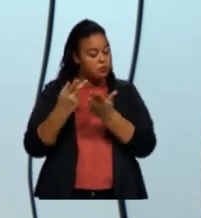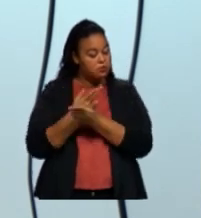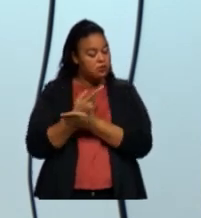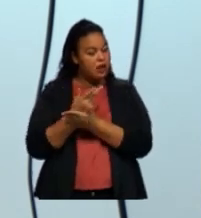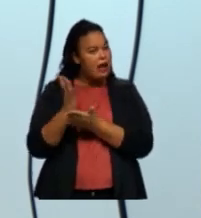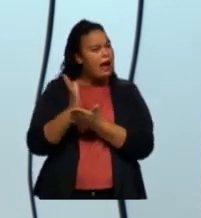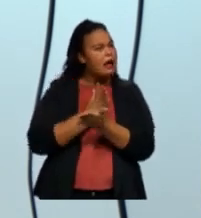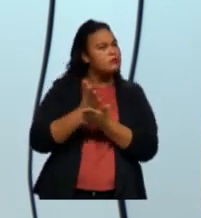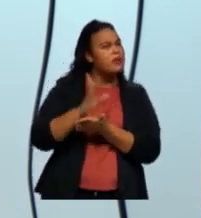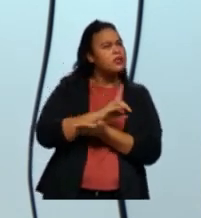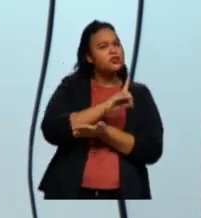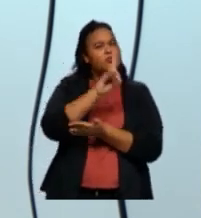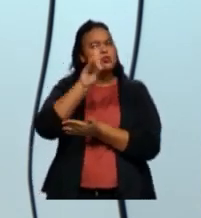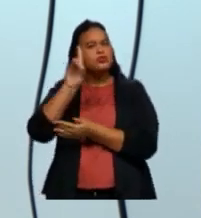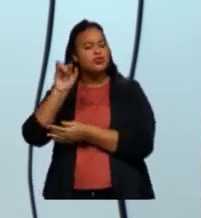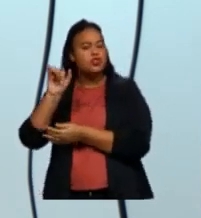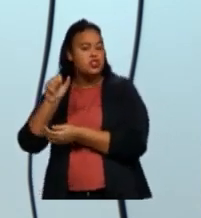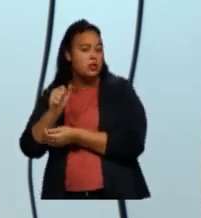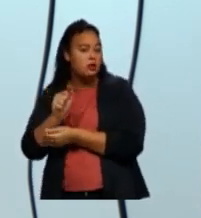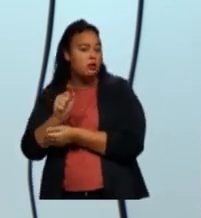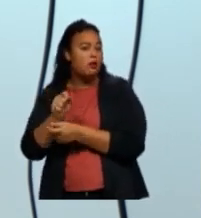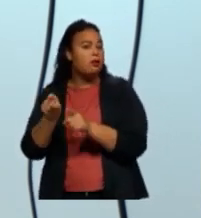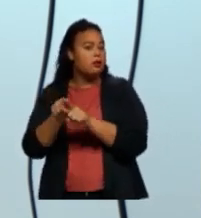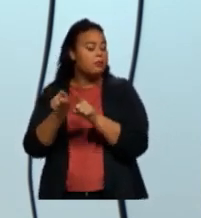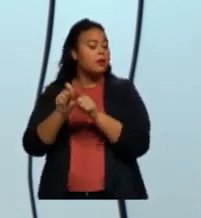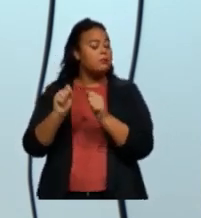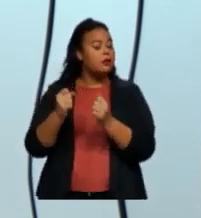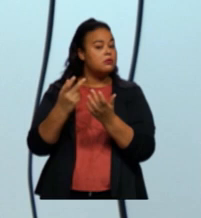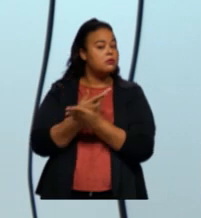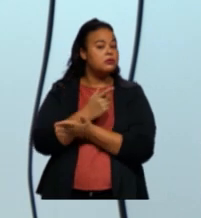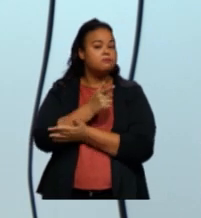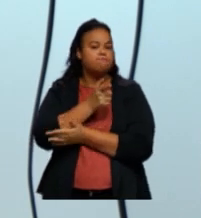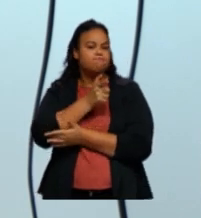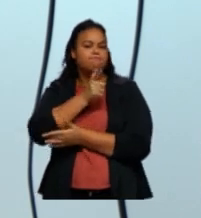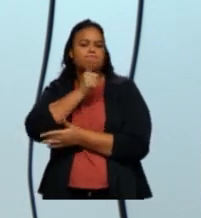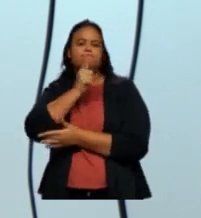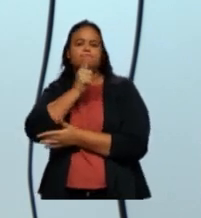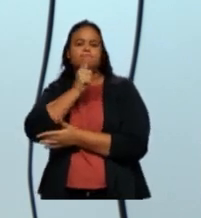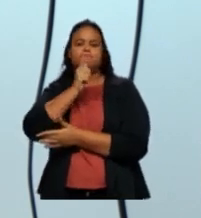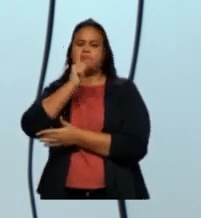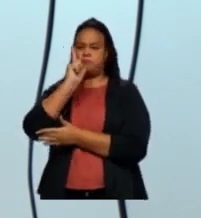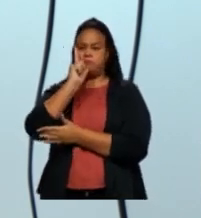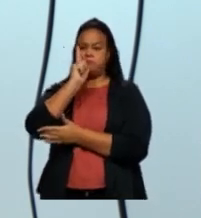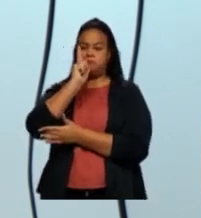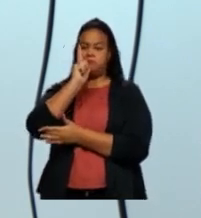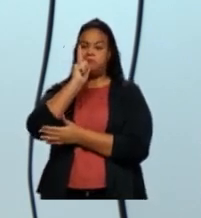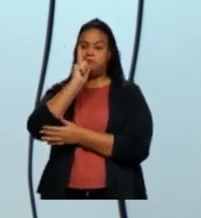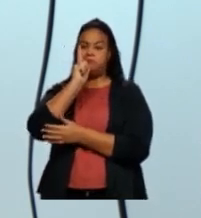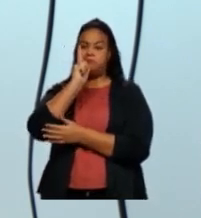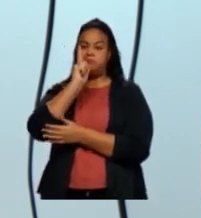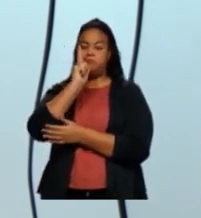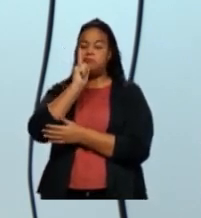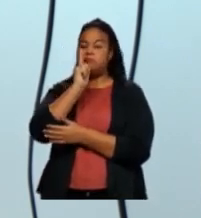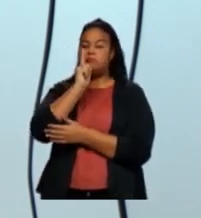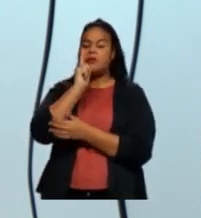durante o dia também, alguma ereção involuntária do pênis. Isso é normal, é algo